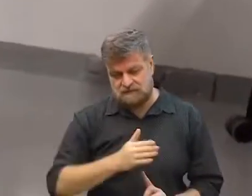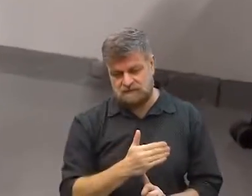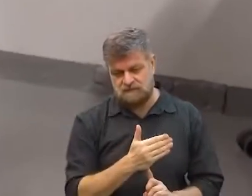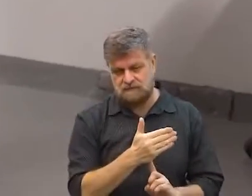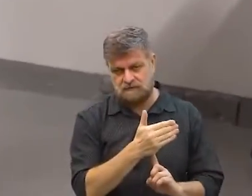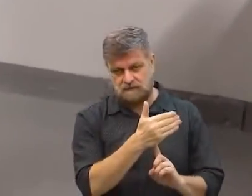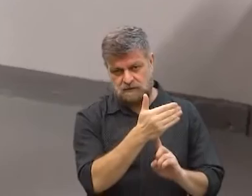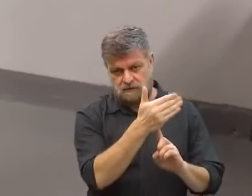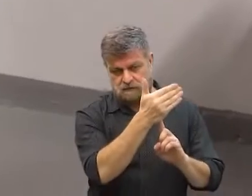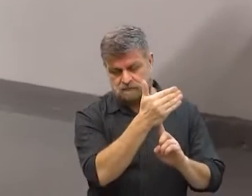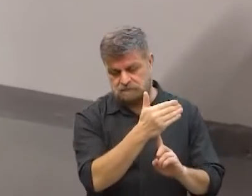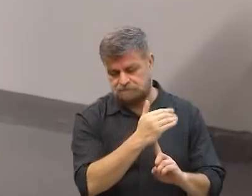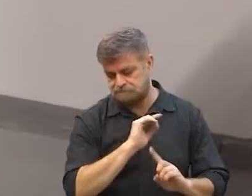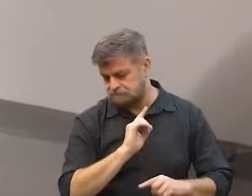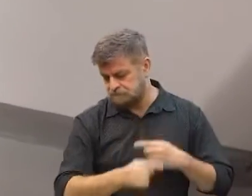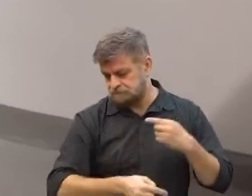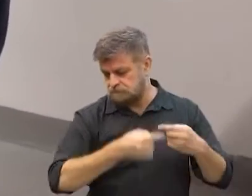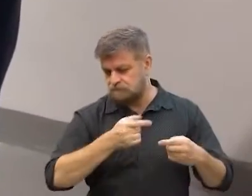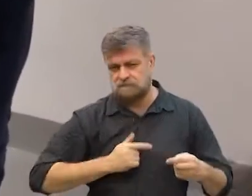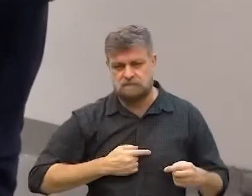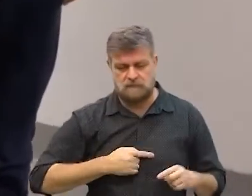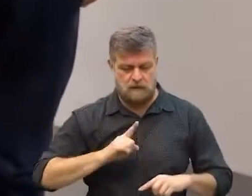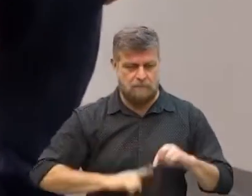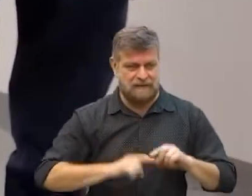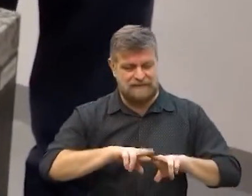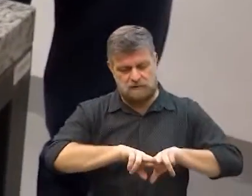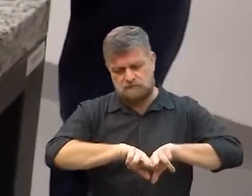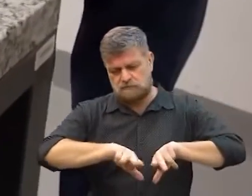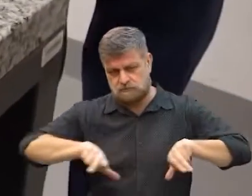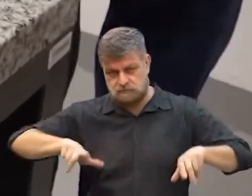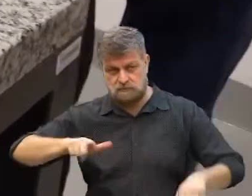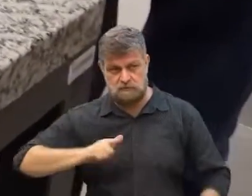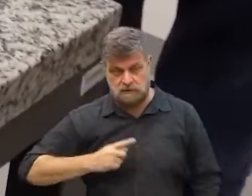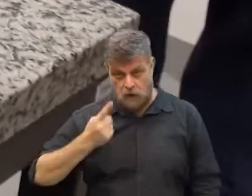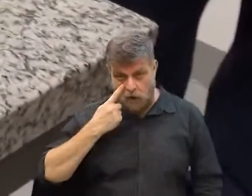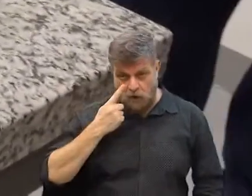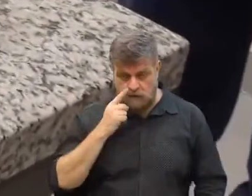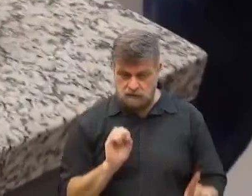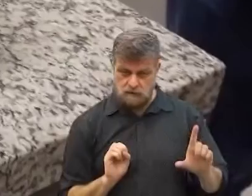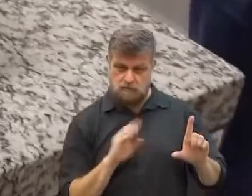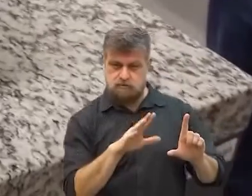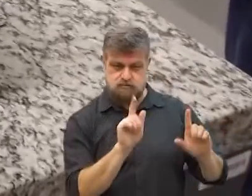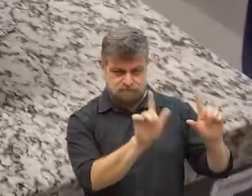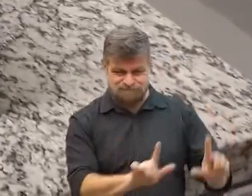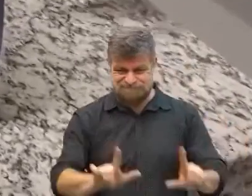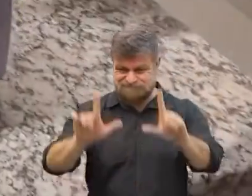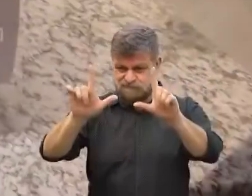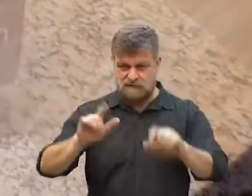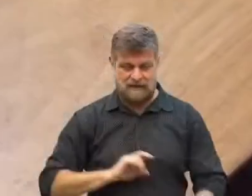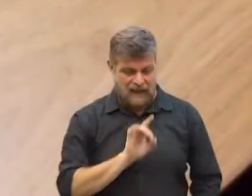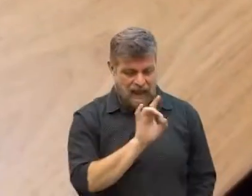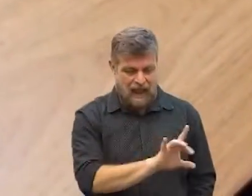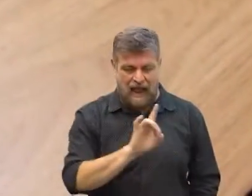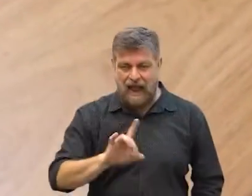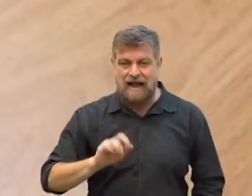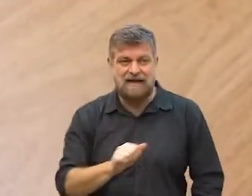tecnologicamente bem equipado. Então nós temos vários projetores, televisões, etc. Como cada aluno